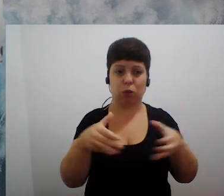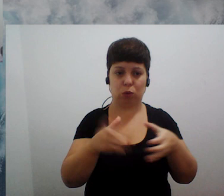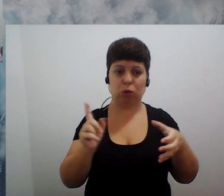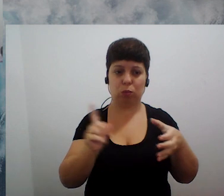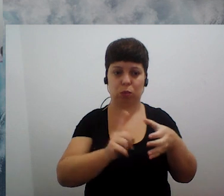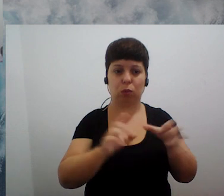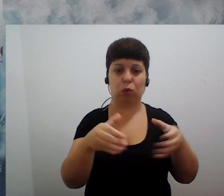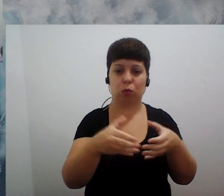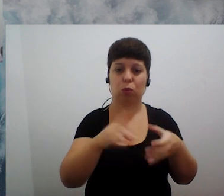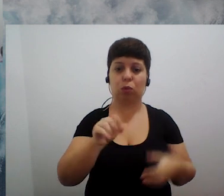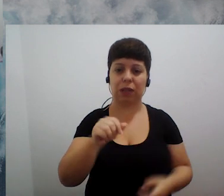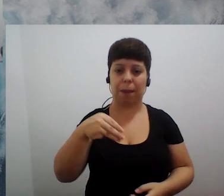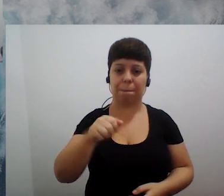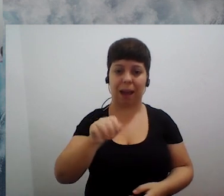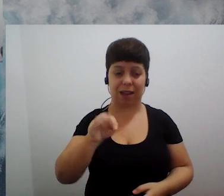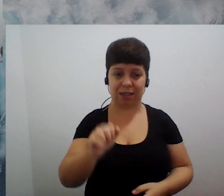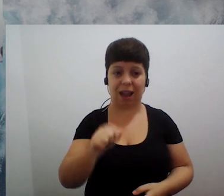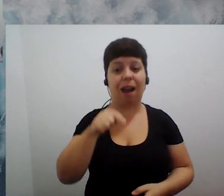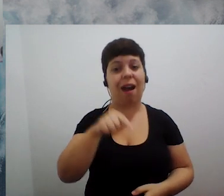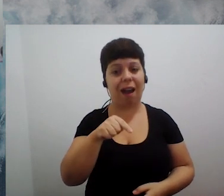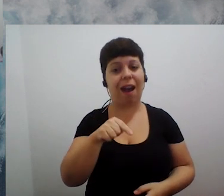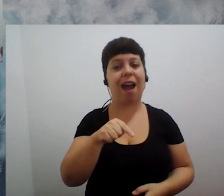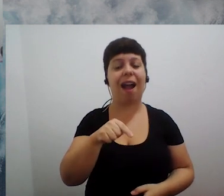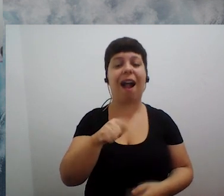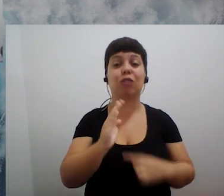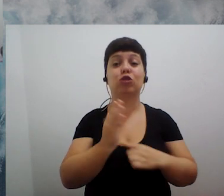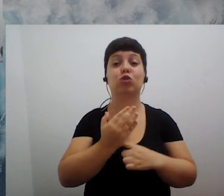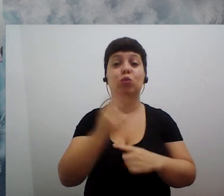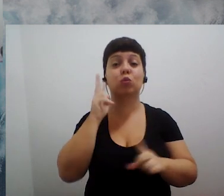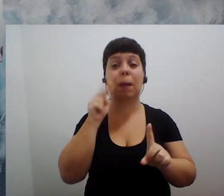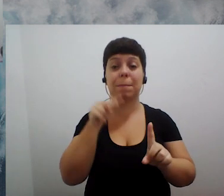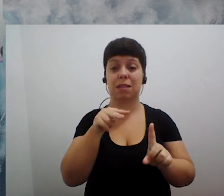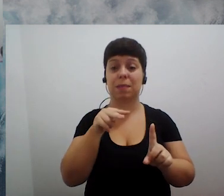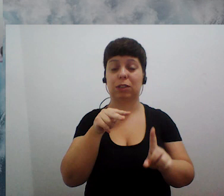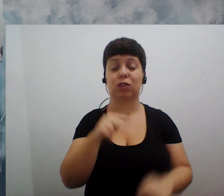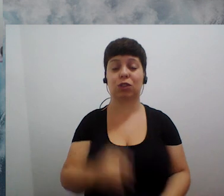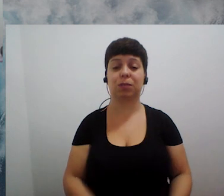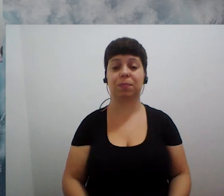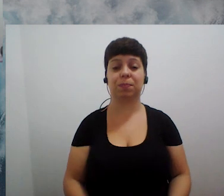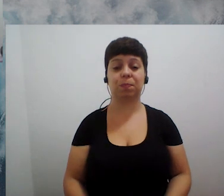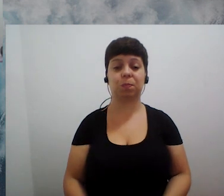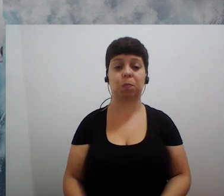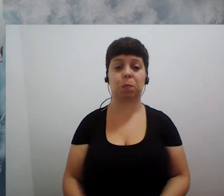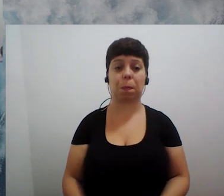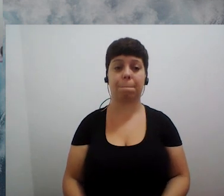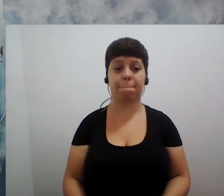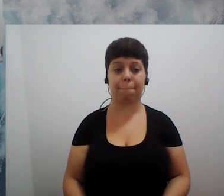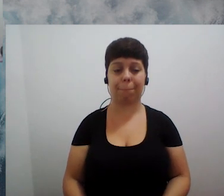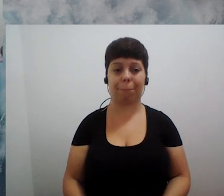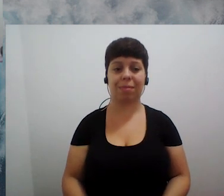colo junto, que eu faço parte, que é o Grupo da Mata, entra justamente nessa perspectiva, né? Que ele traz